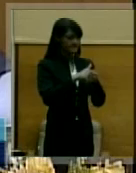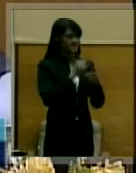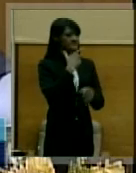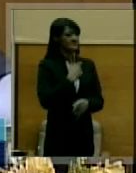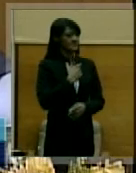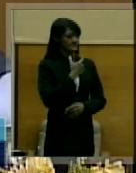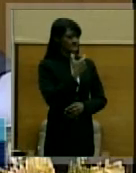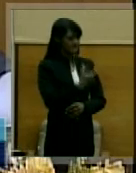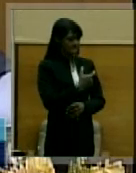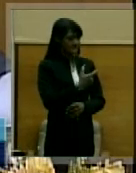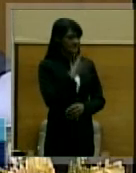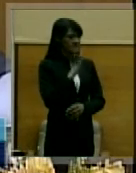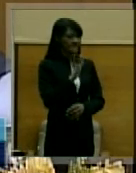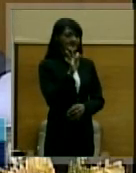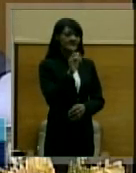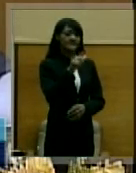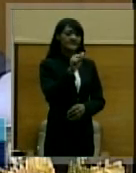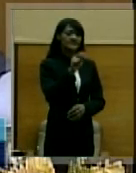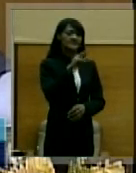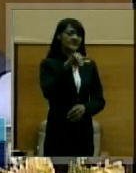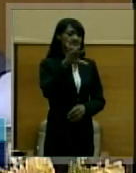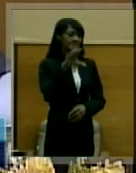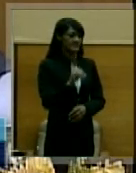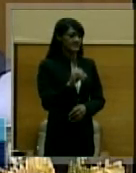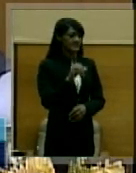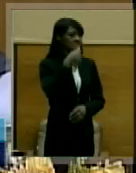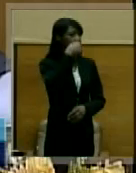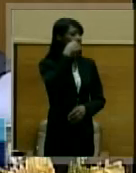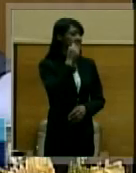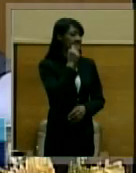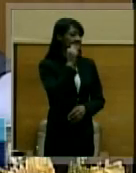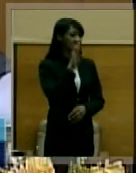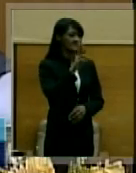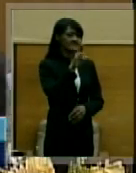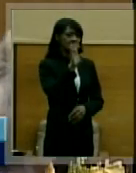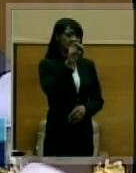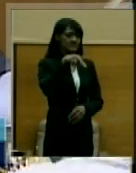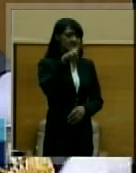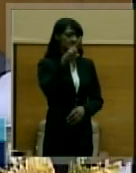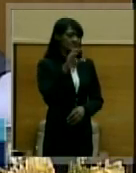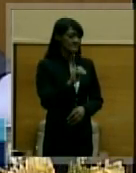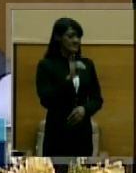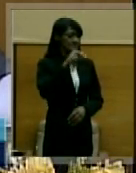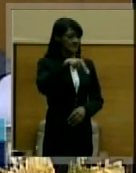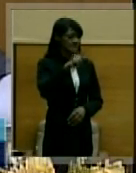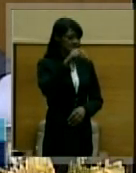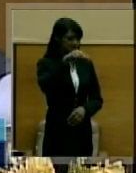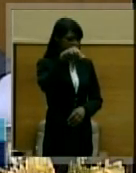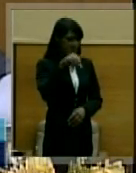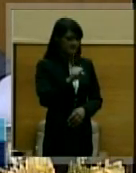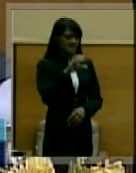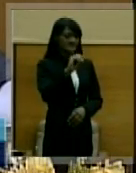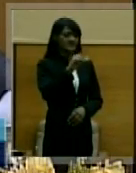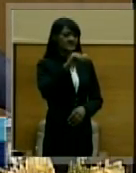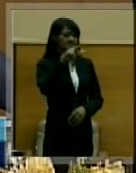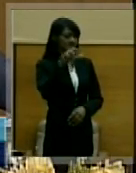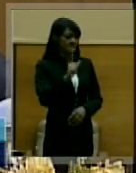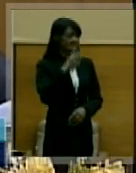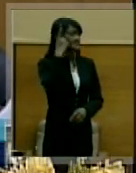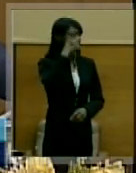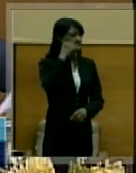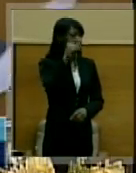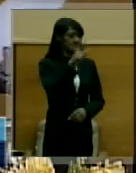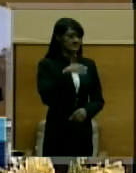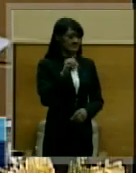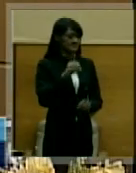de superação Flávio Primo ao senhor Breno Nunes de Oliveira, conforme iniciativa dos deputados Zezinho Guimarães